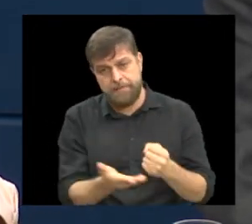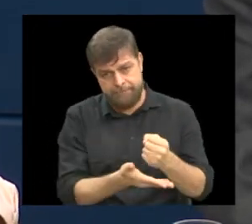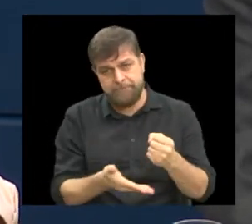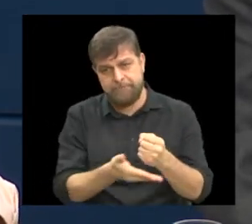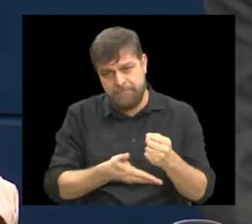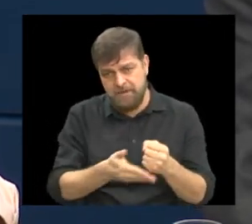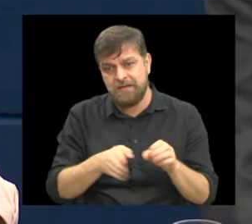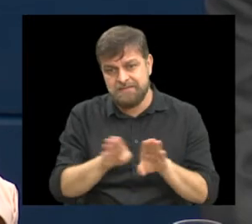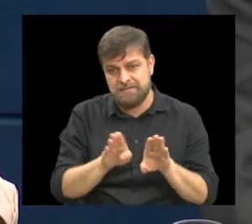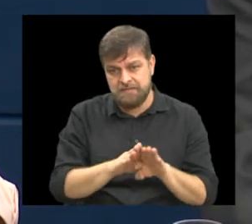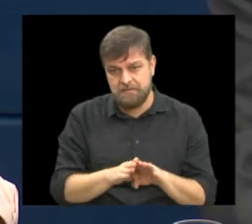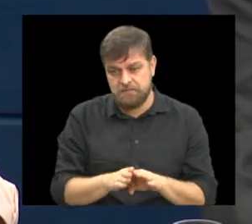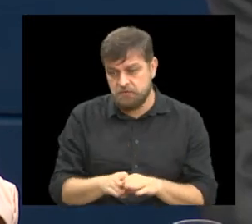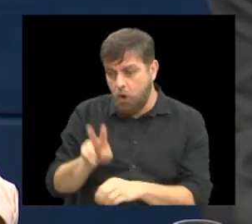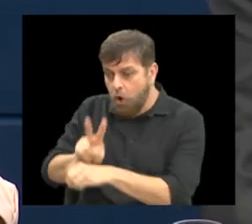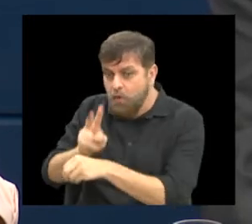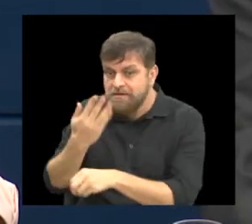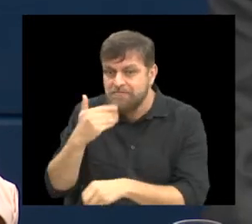Então, isso